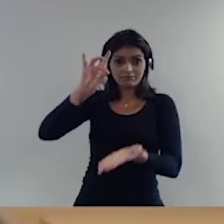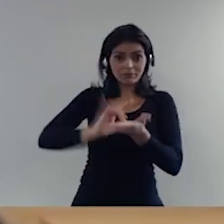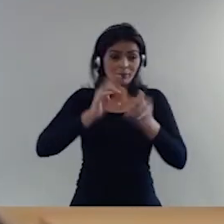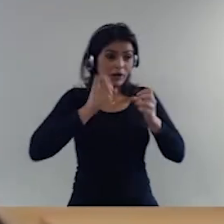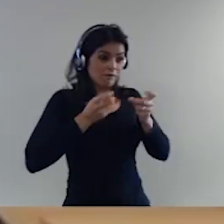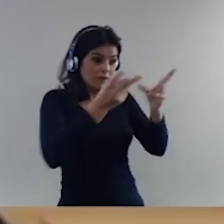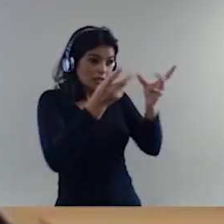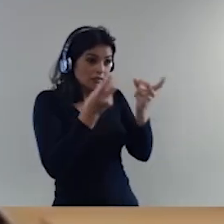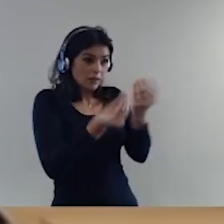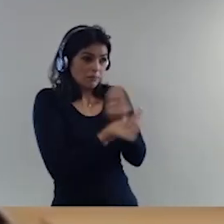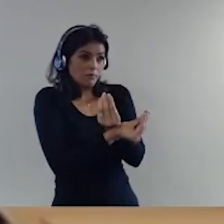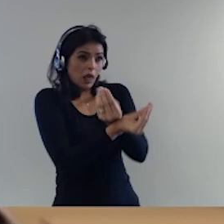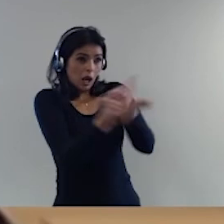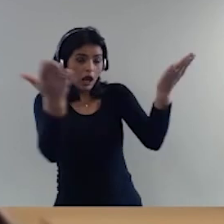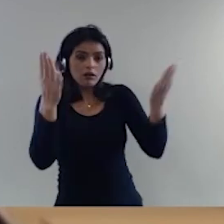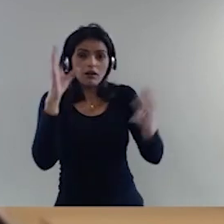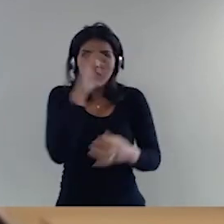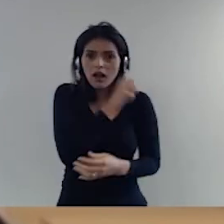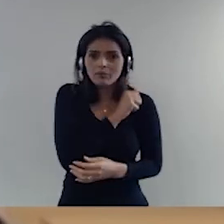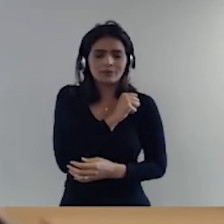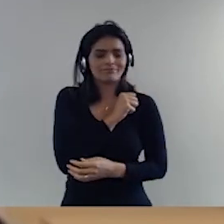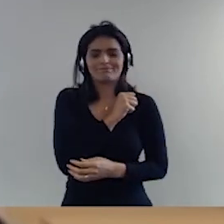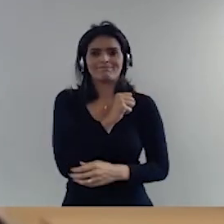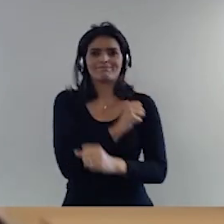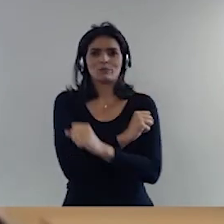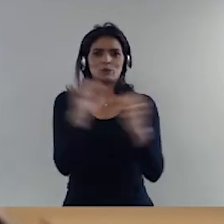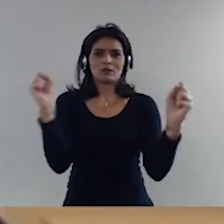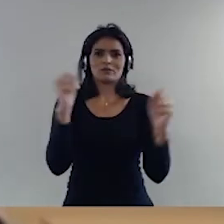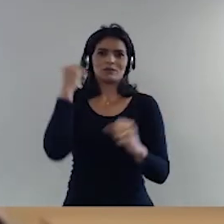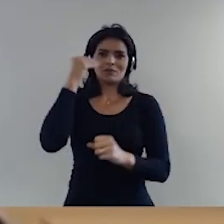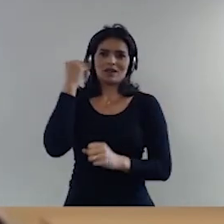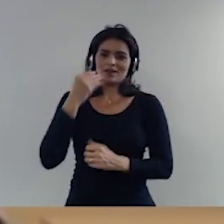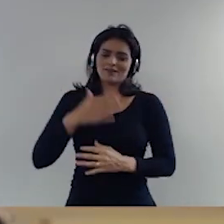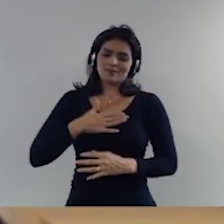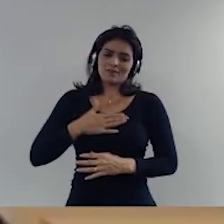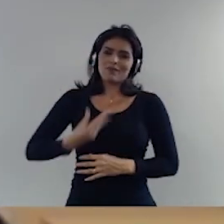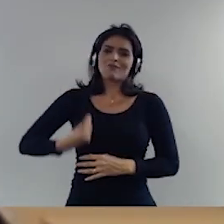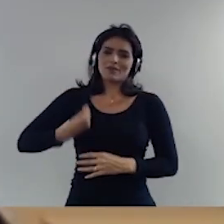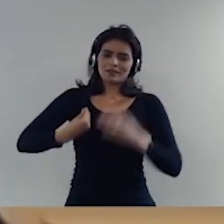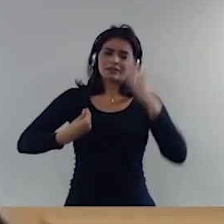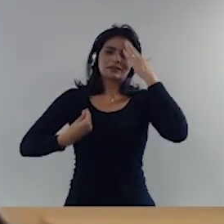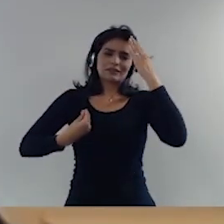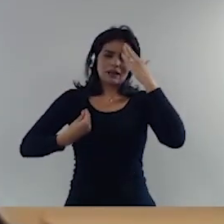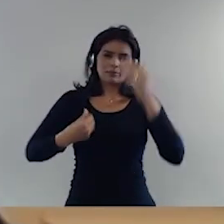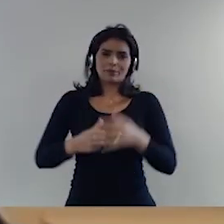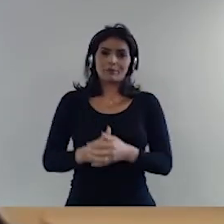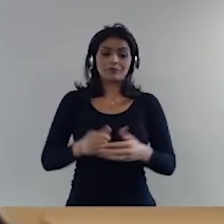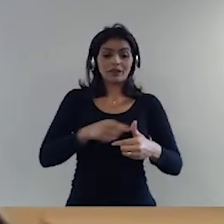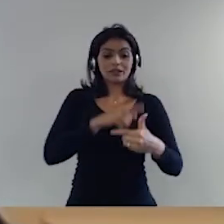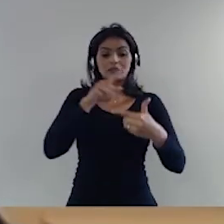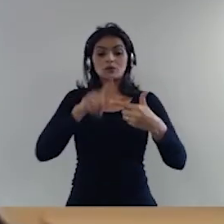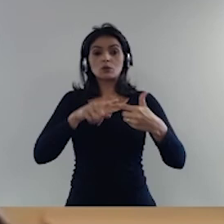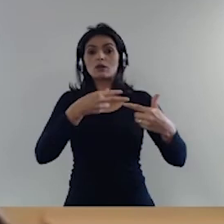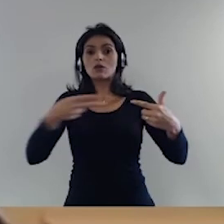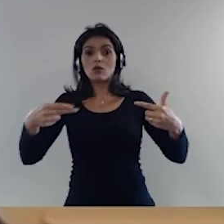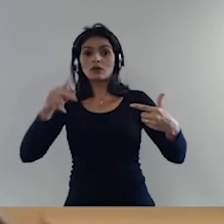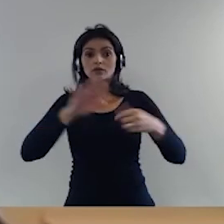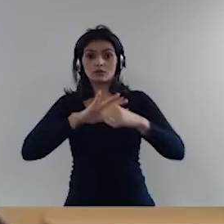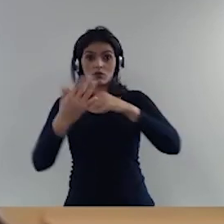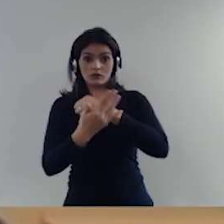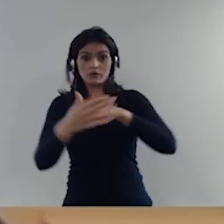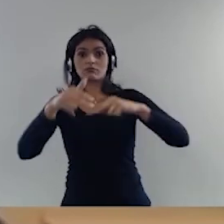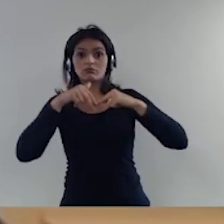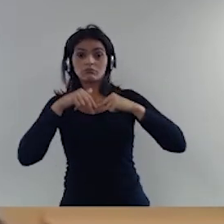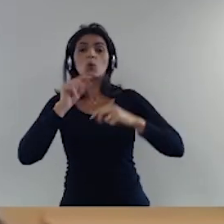precisando. A segunda dimensão dessa crise é uma dimensão econômica. O mundo inteiro já antecipa